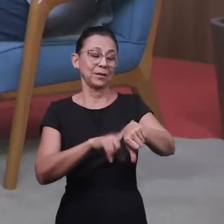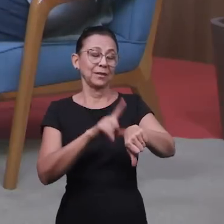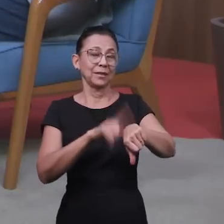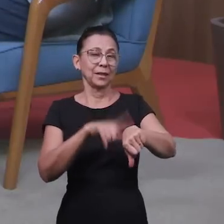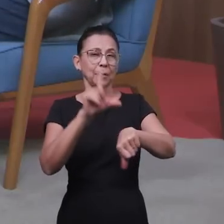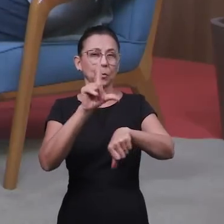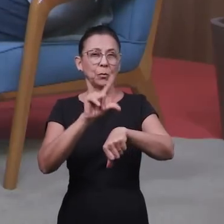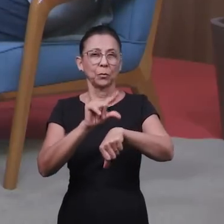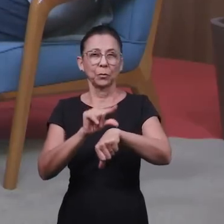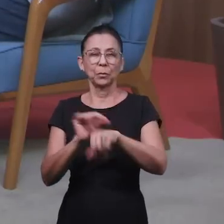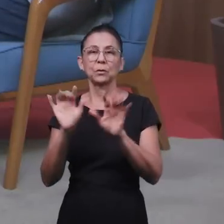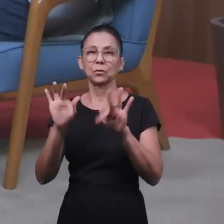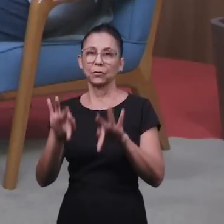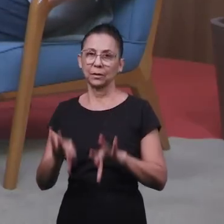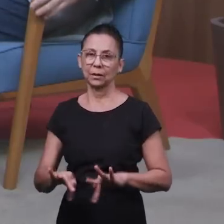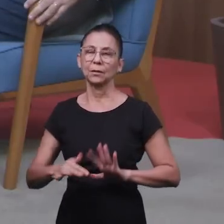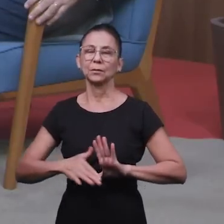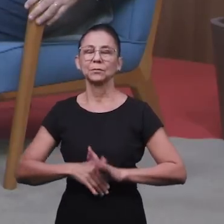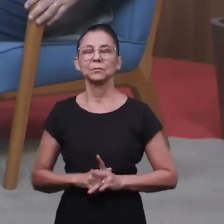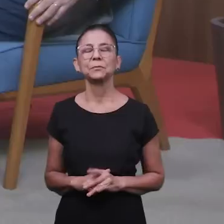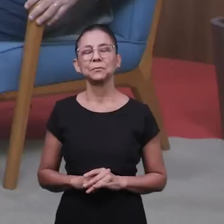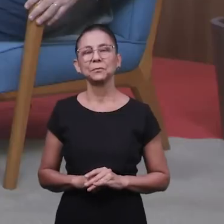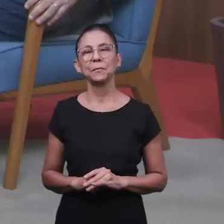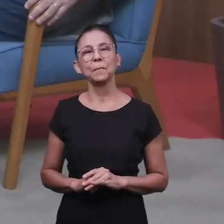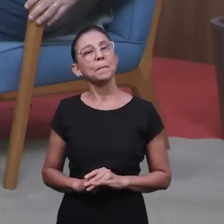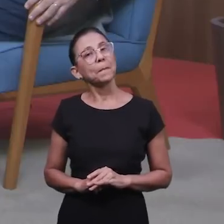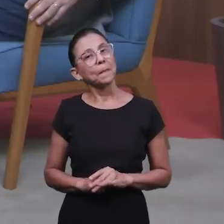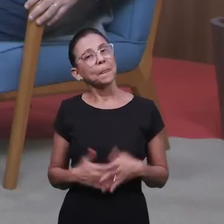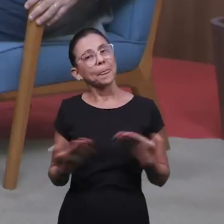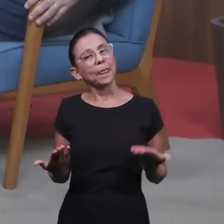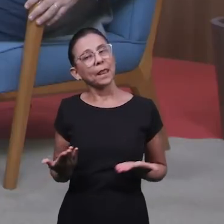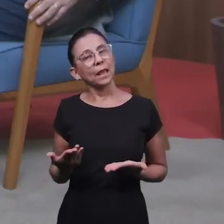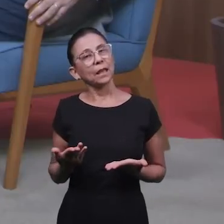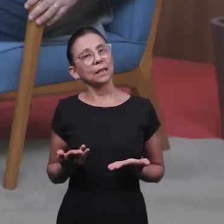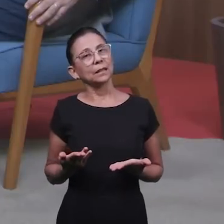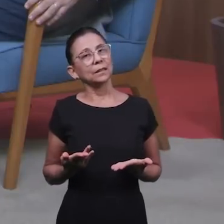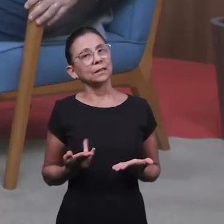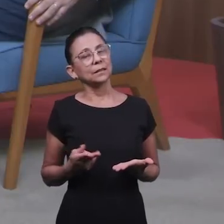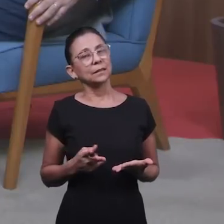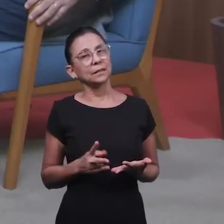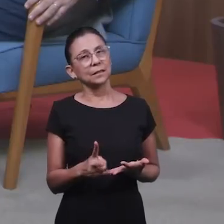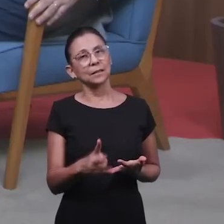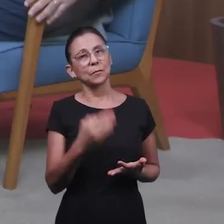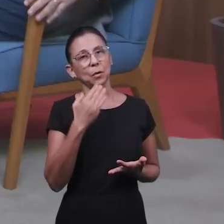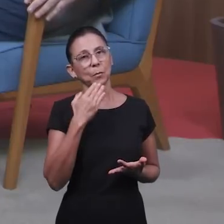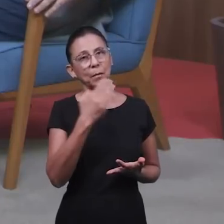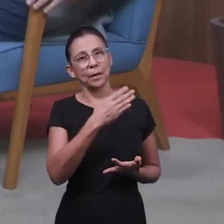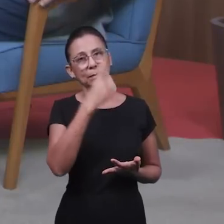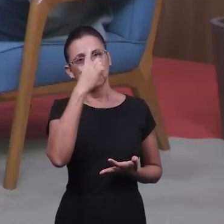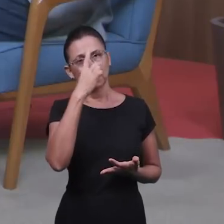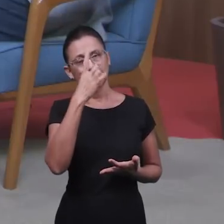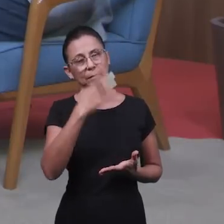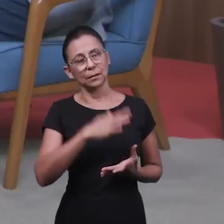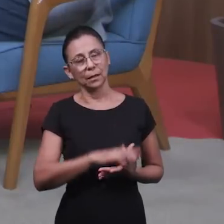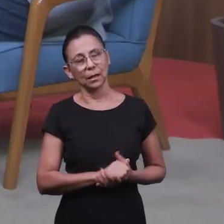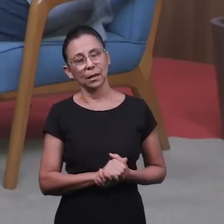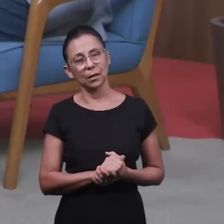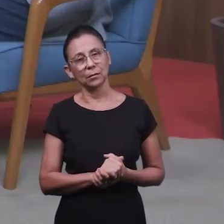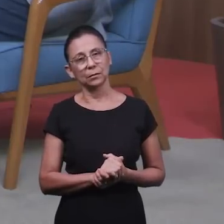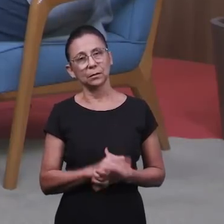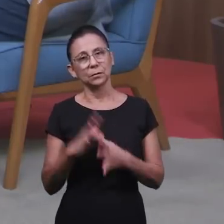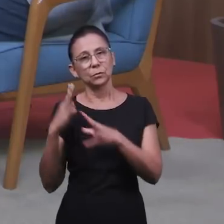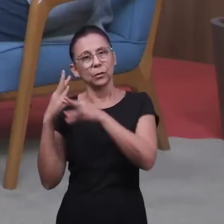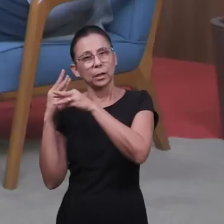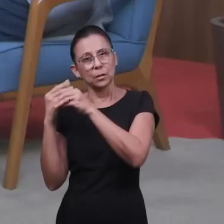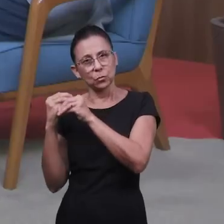Nosso tempo já está acabando, a gente está caminhando aqui para o final desse quadro. E como sempre, eu peço a você, Daniel, que traga